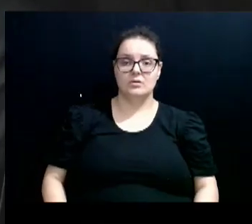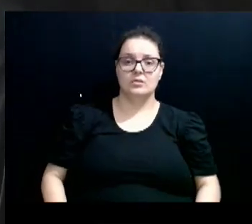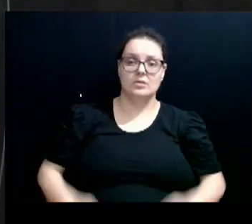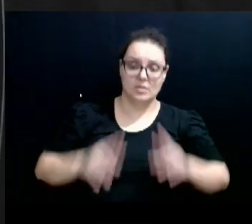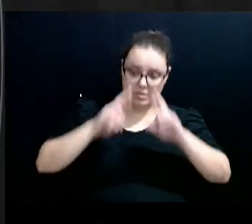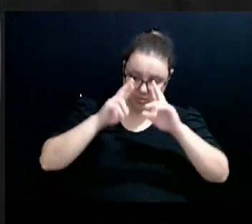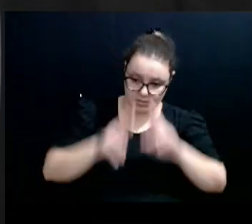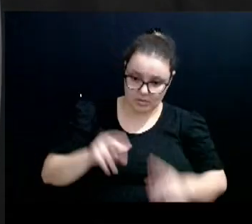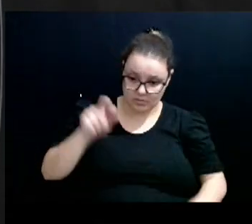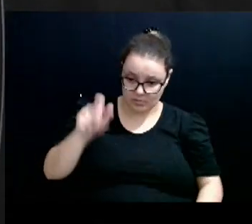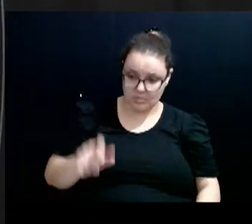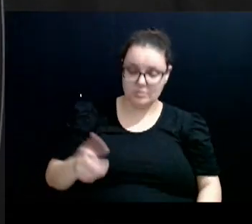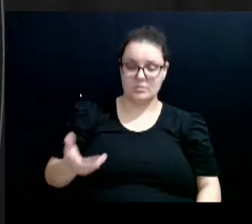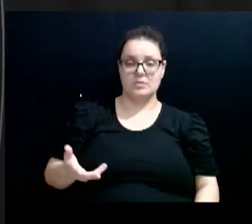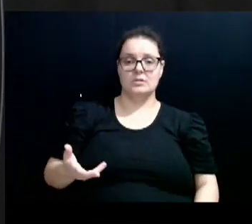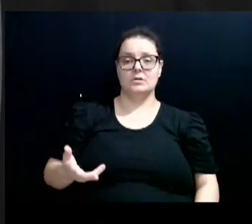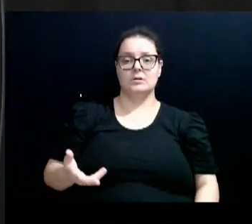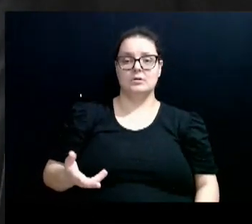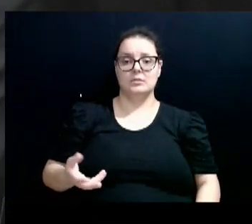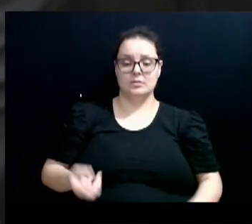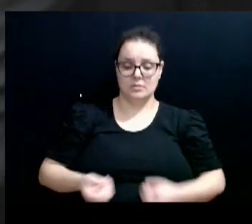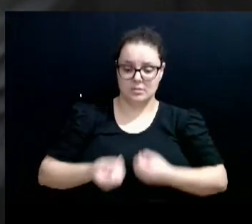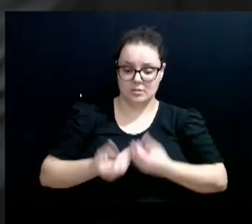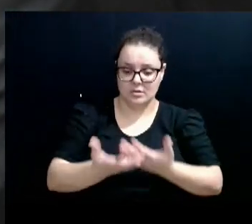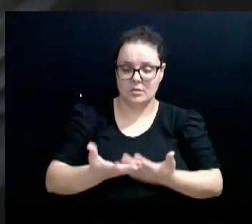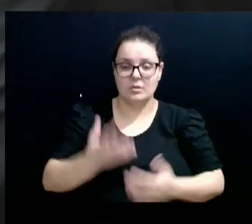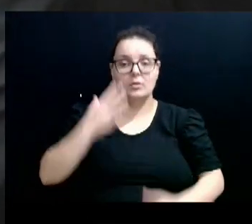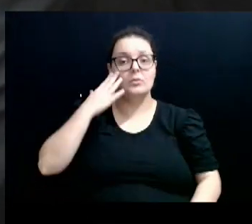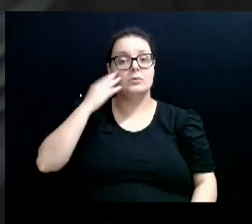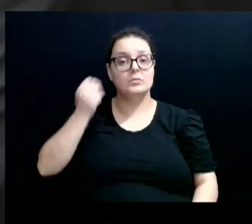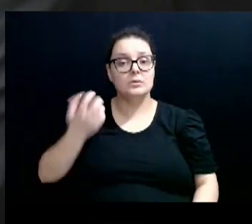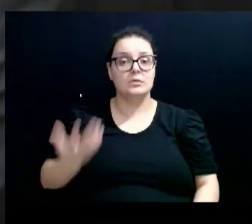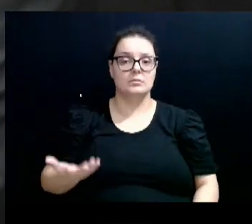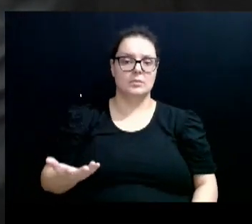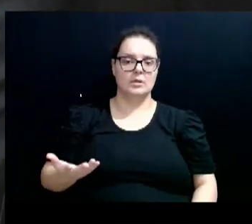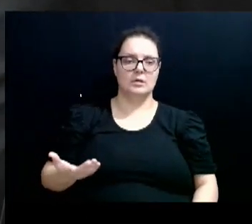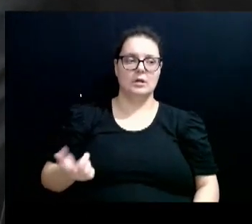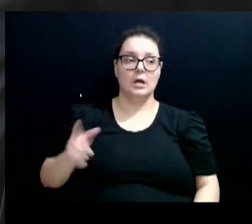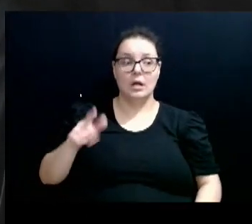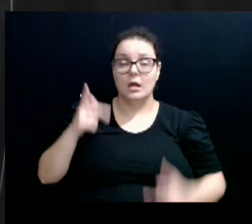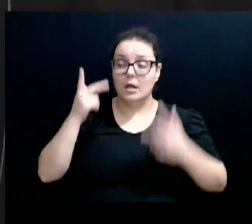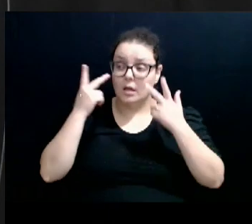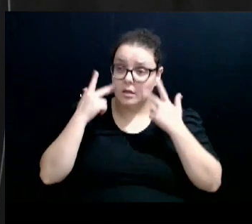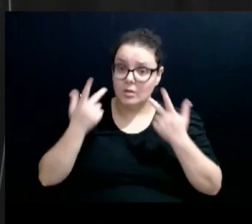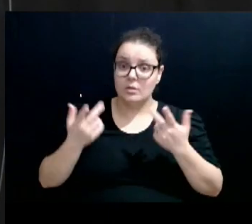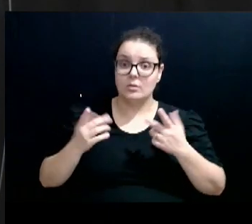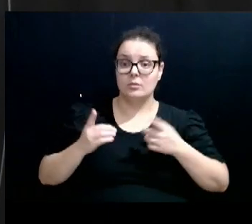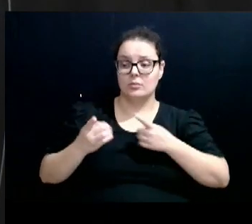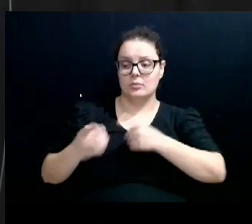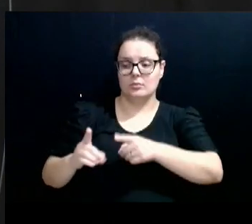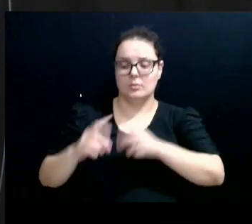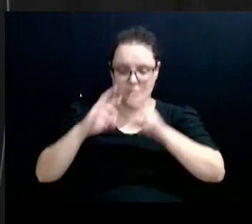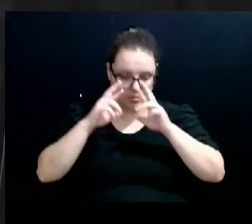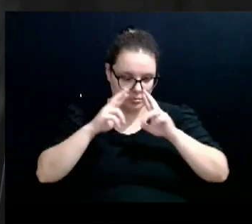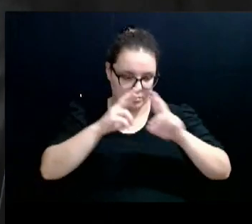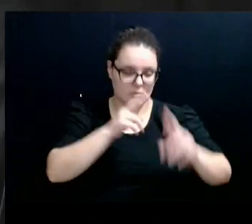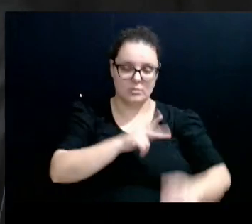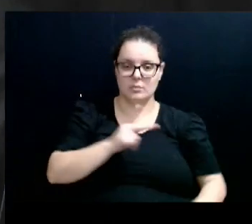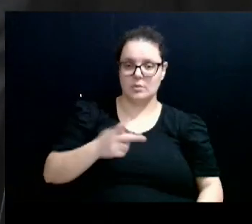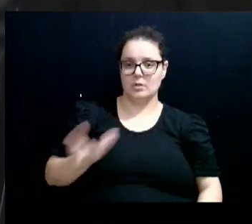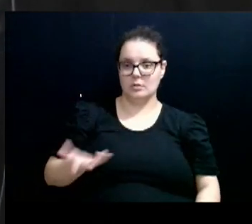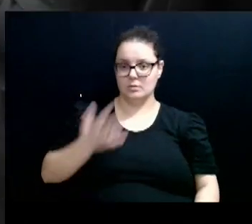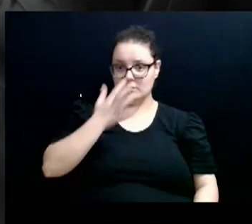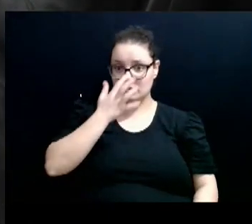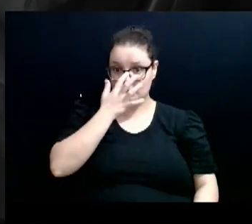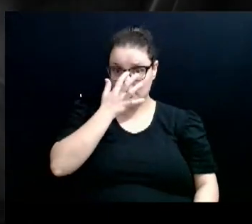está transmitindo saber para você. Então, é natural do discípulo respeitar o professor. A gente